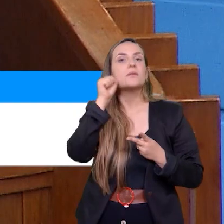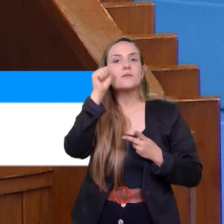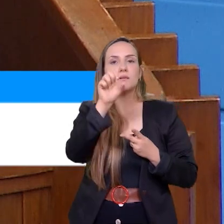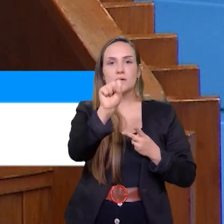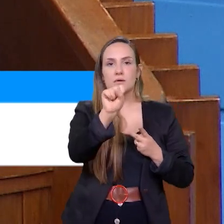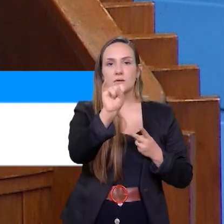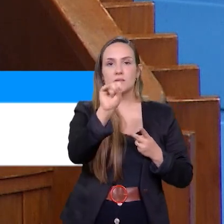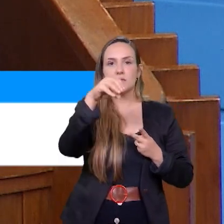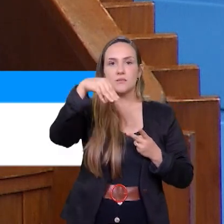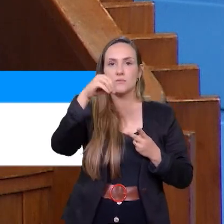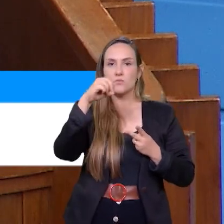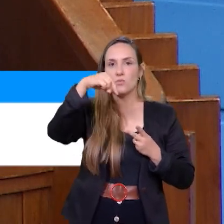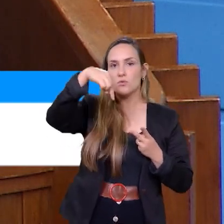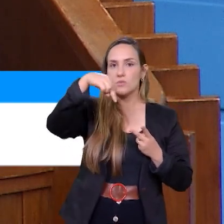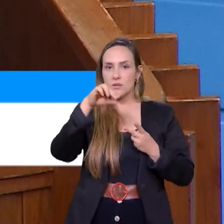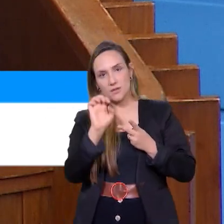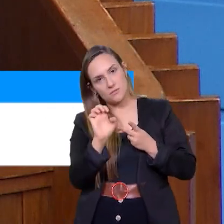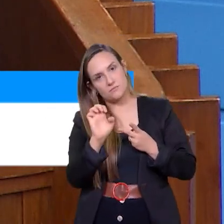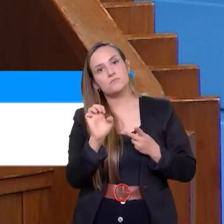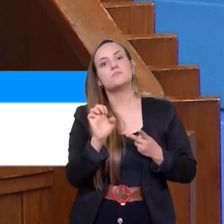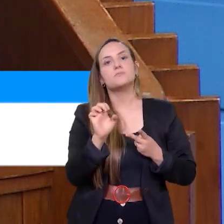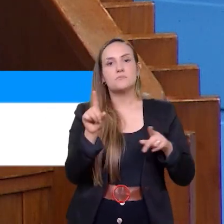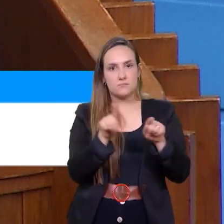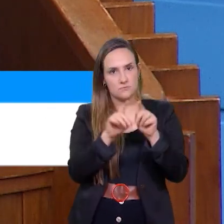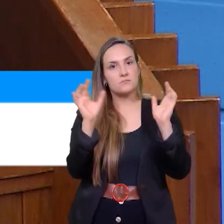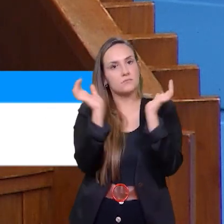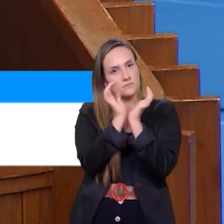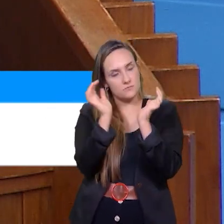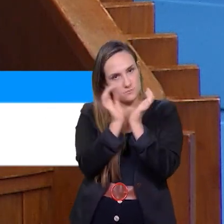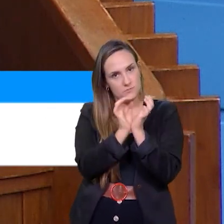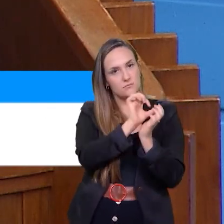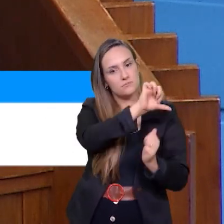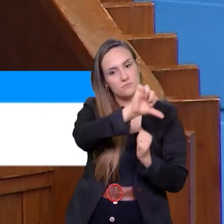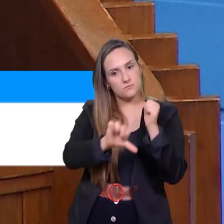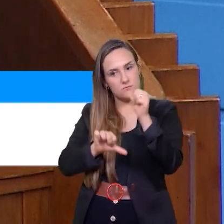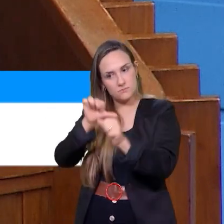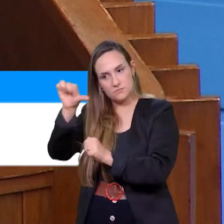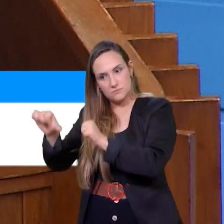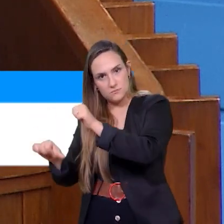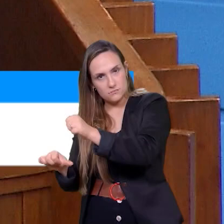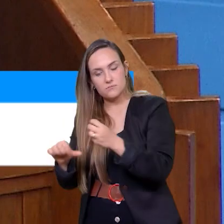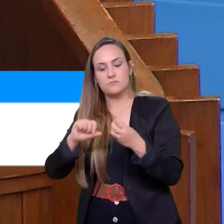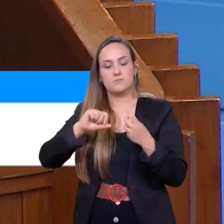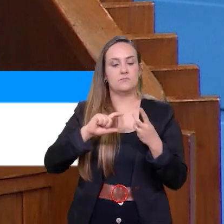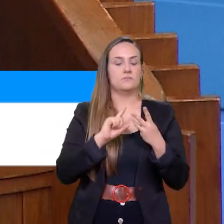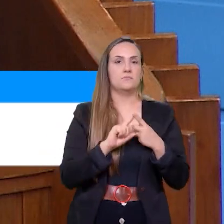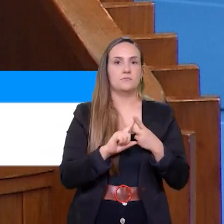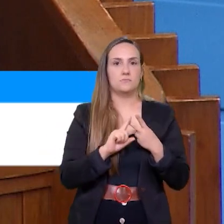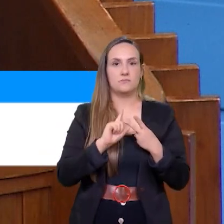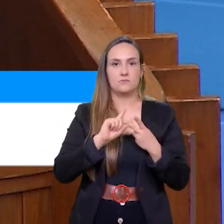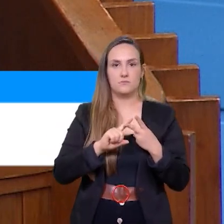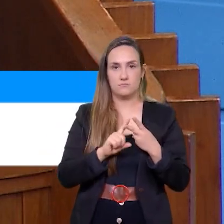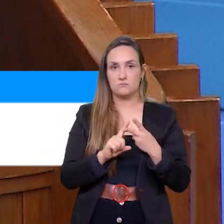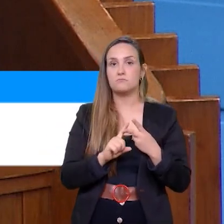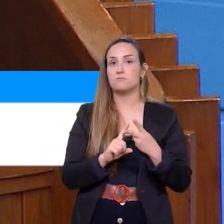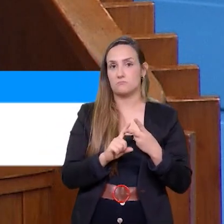própria senadora Simone Tebet, também, que integra a equipe de